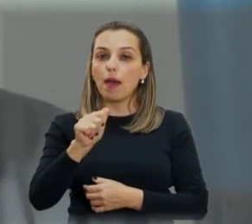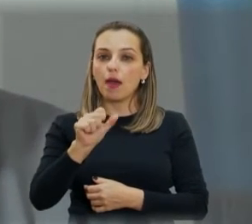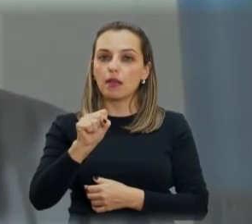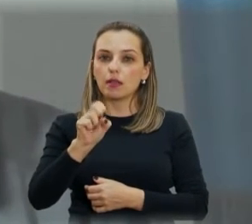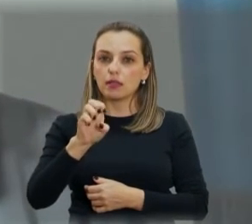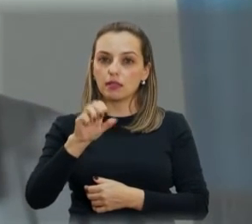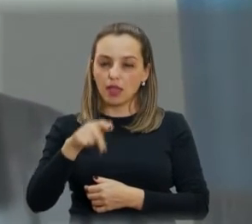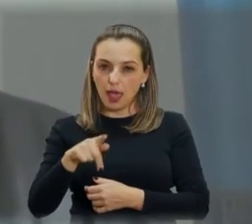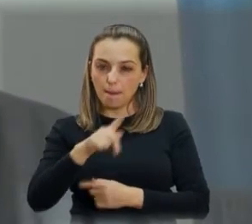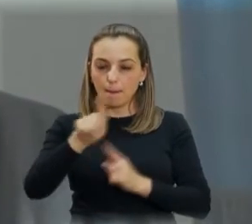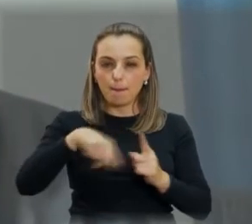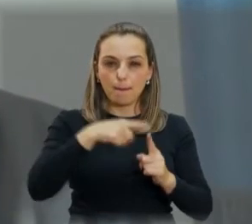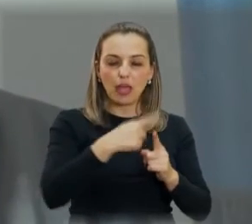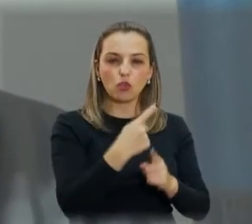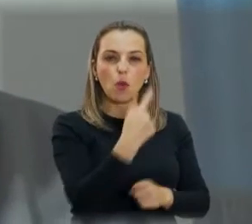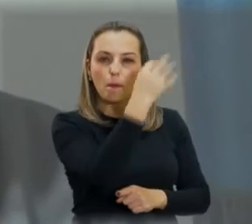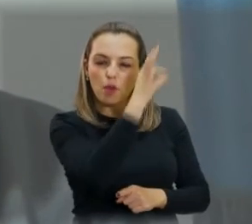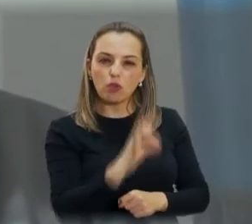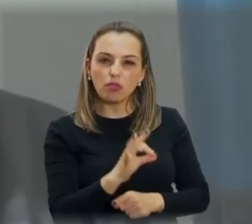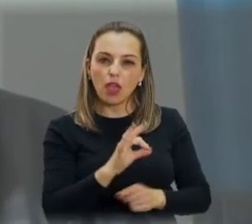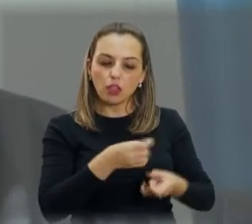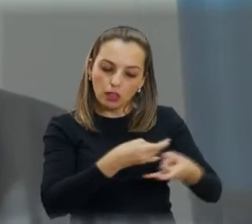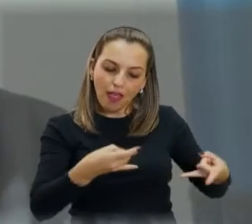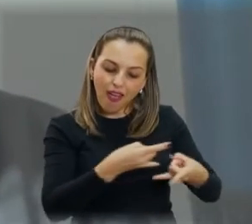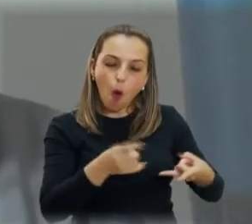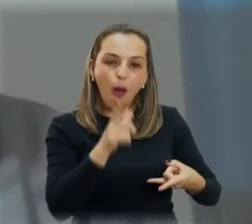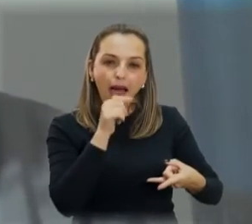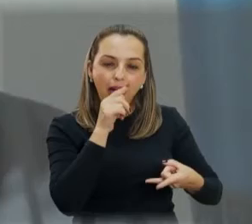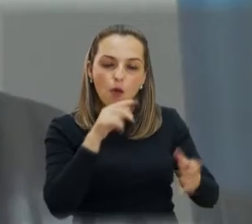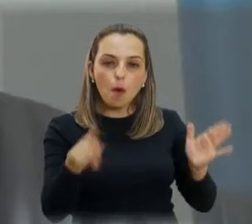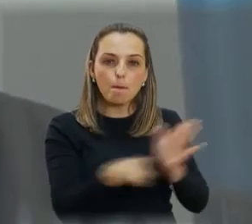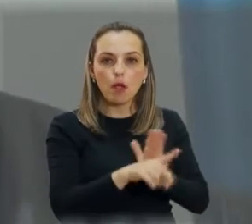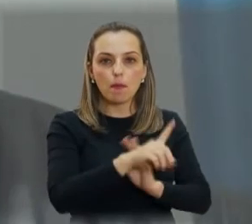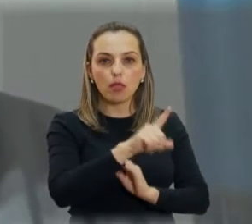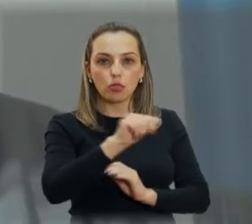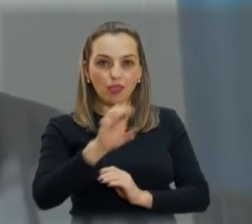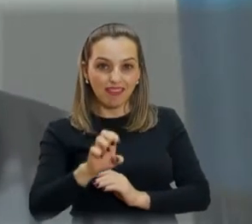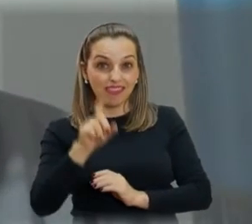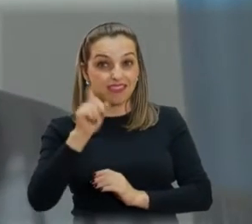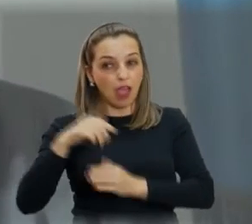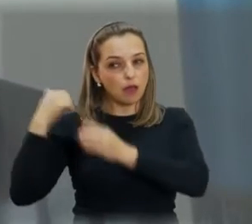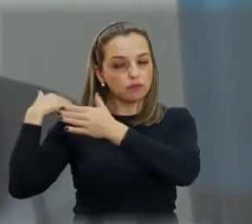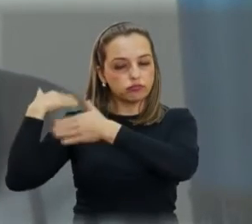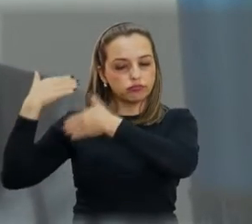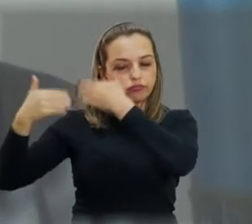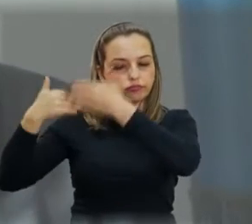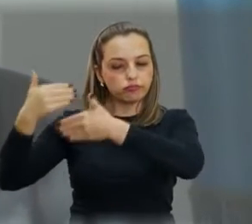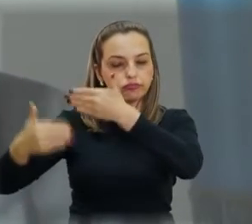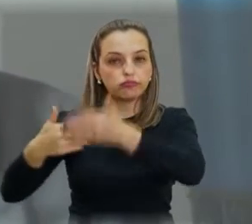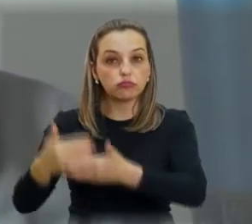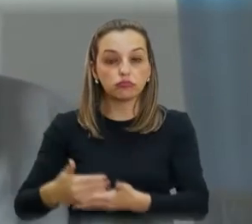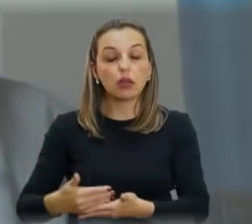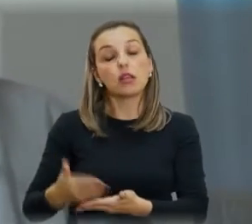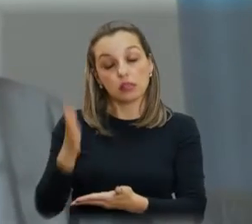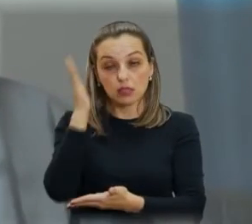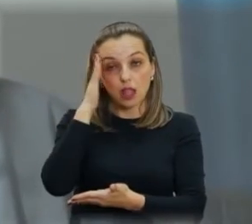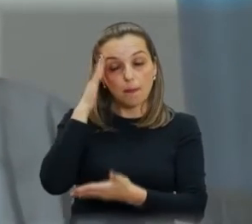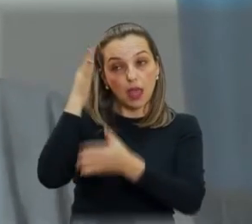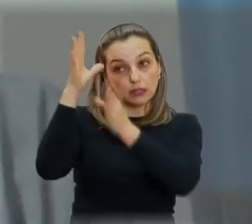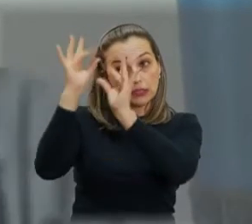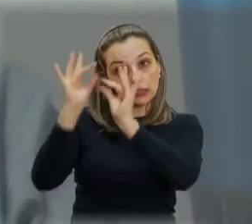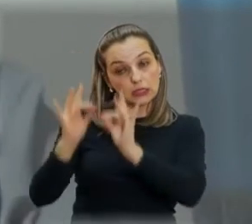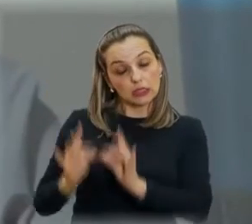Social nas contas de água, do DAE, e não é de agora. Então, nós gostaríamos de saber